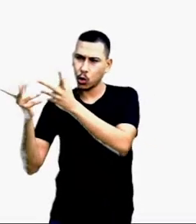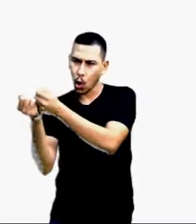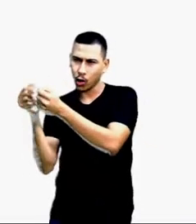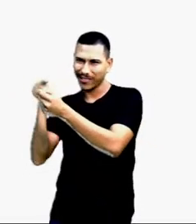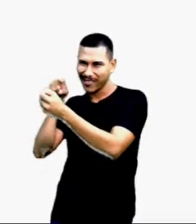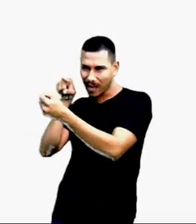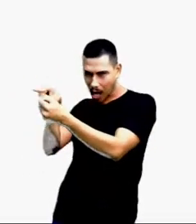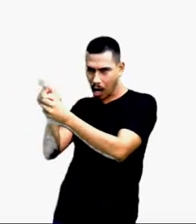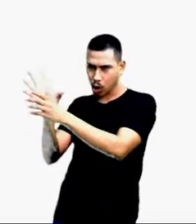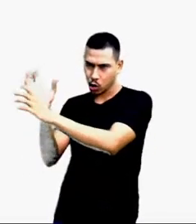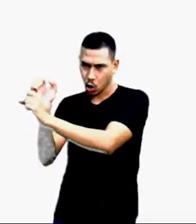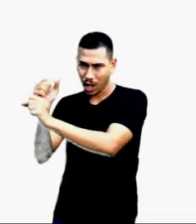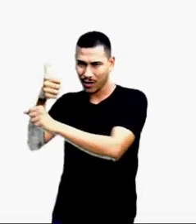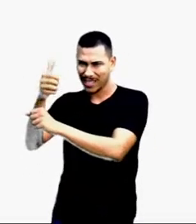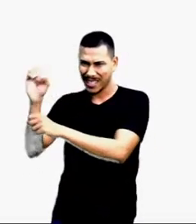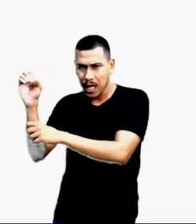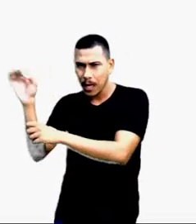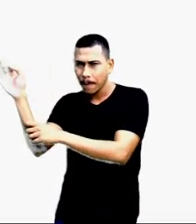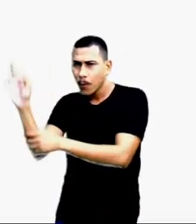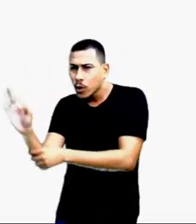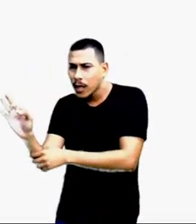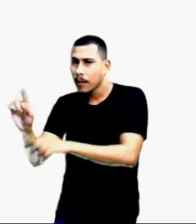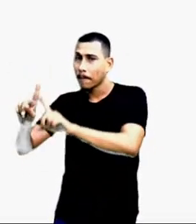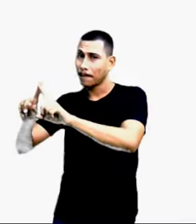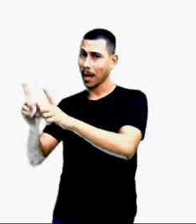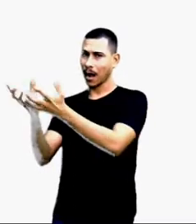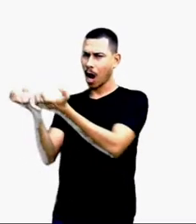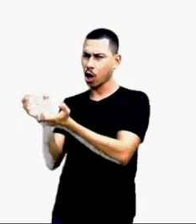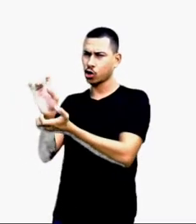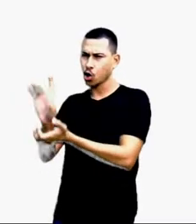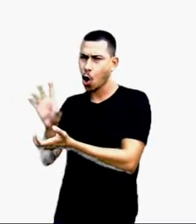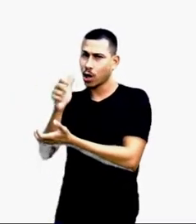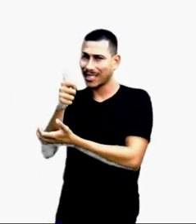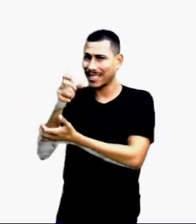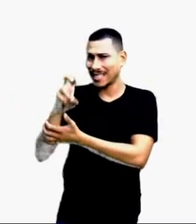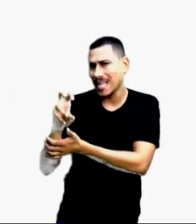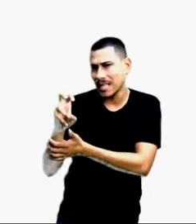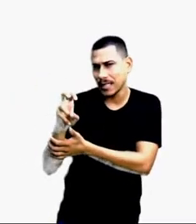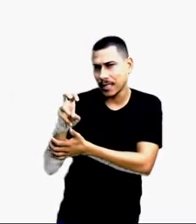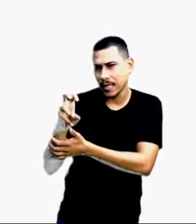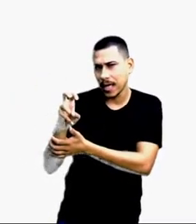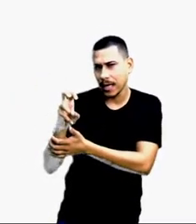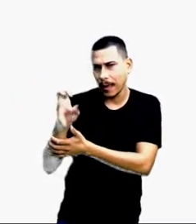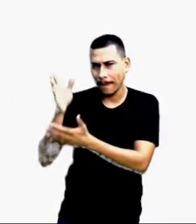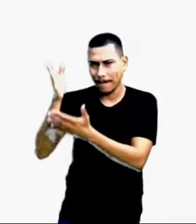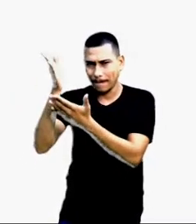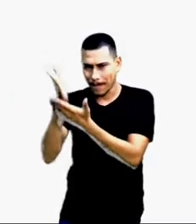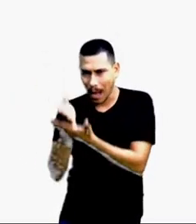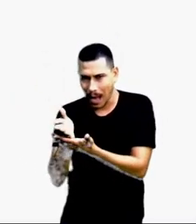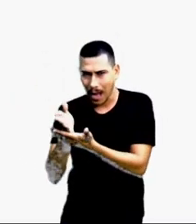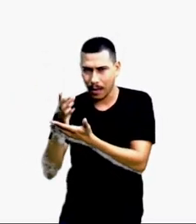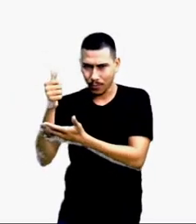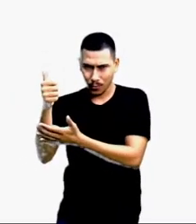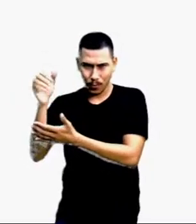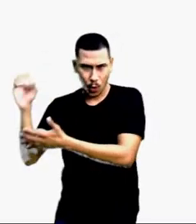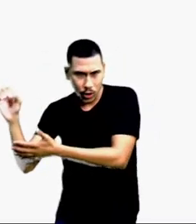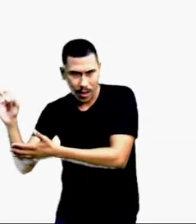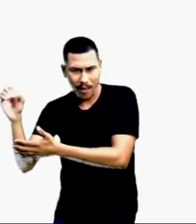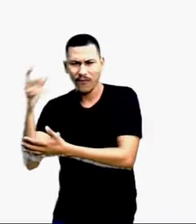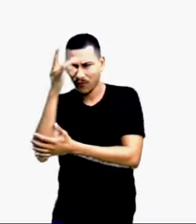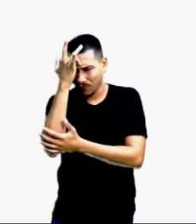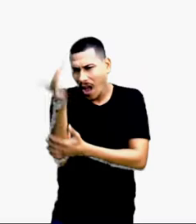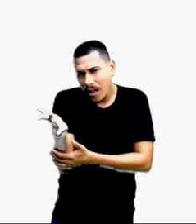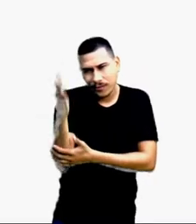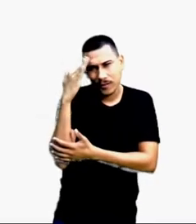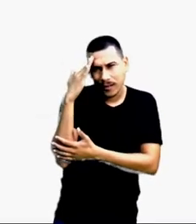Total sempre assim por cento como só quero 15 então é 15 por sem fazendo como é bem fácil para ele